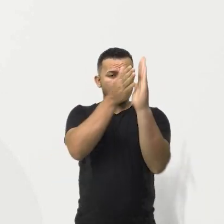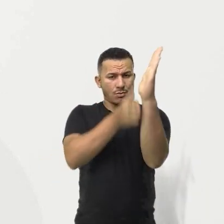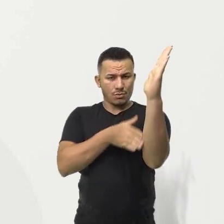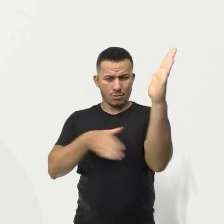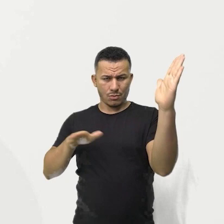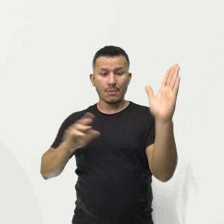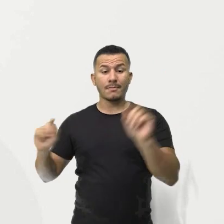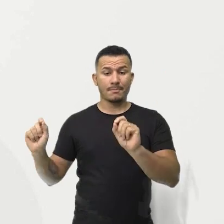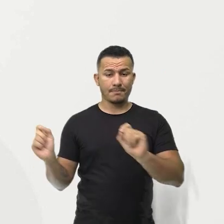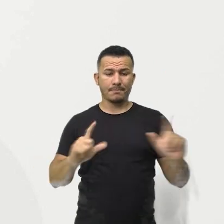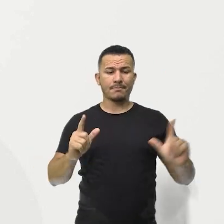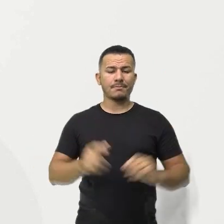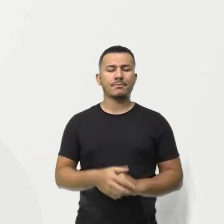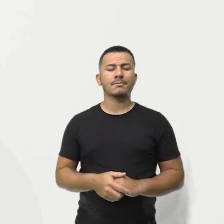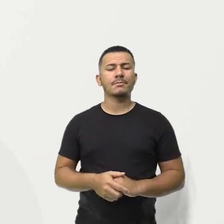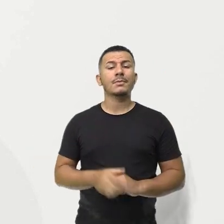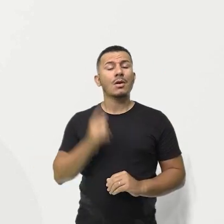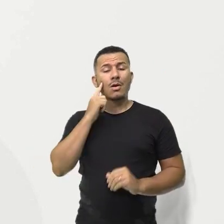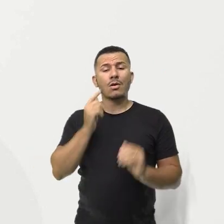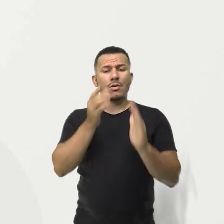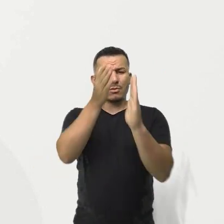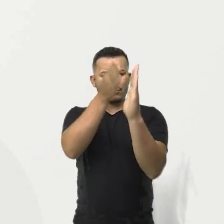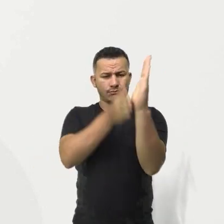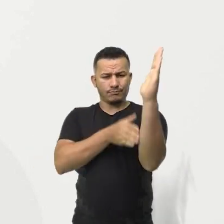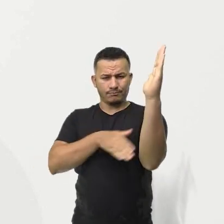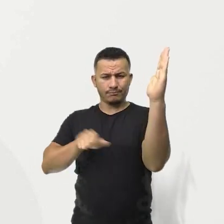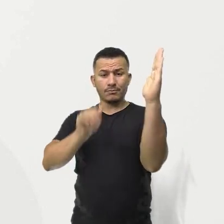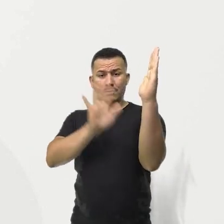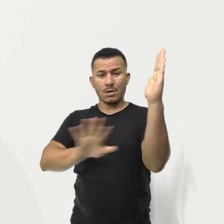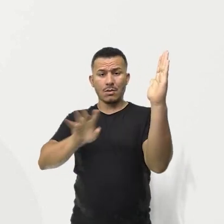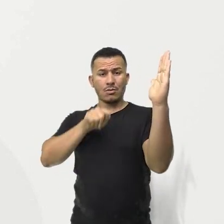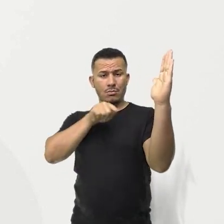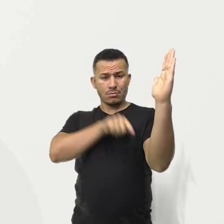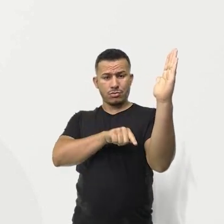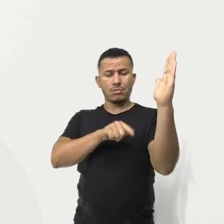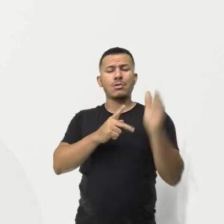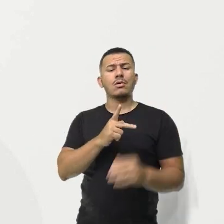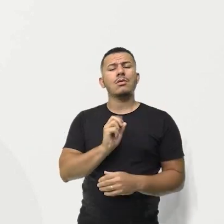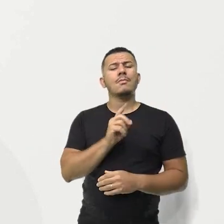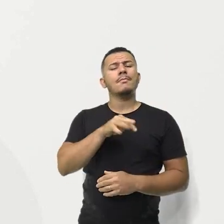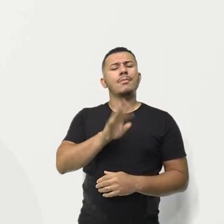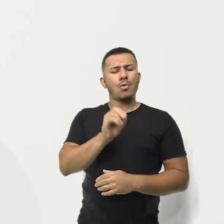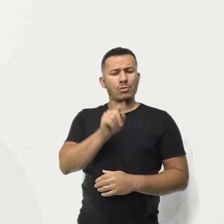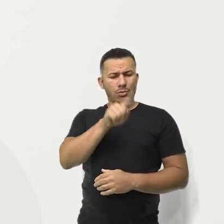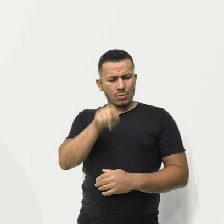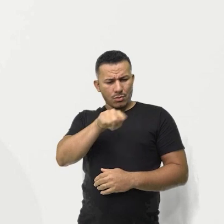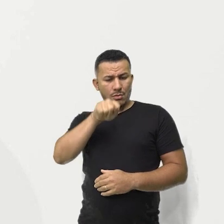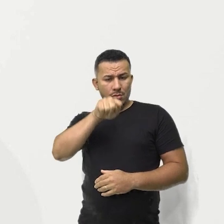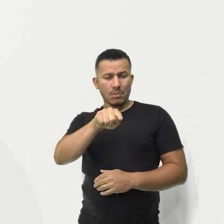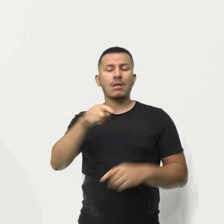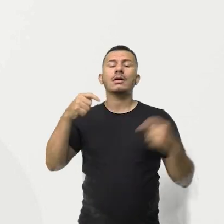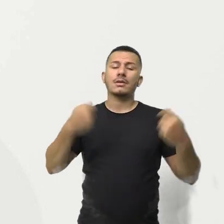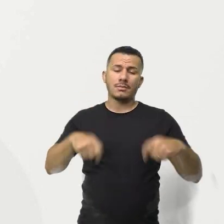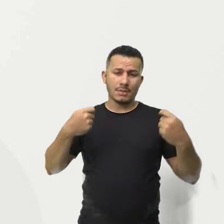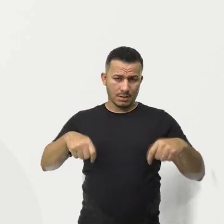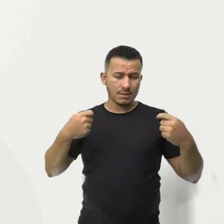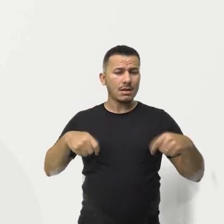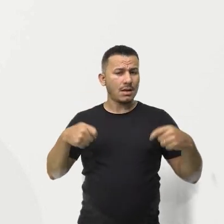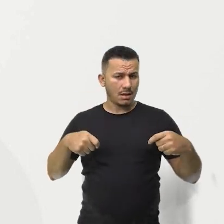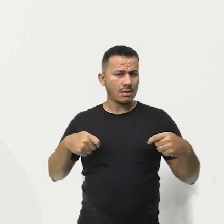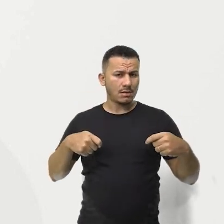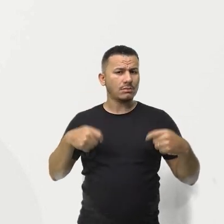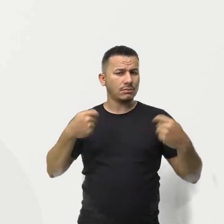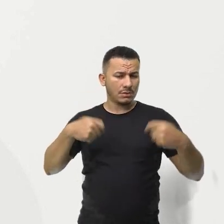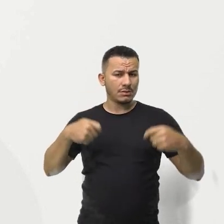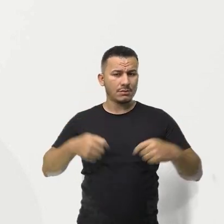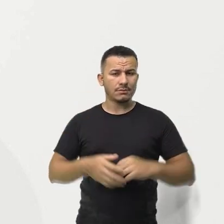na outra cartela. Outro ponto, olha só, um plano cartesiano, ele também tem que ter um ponto de interseção entre os